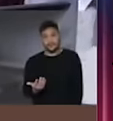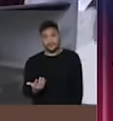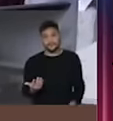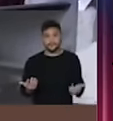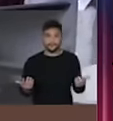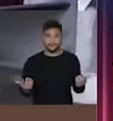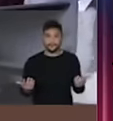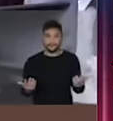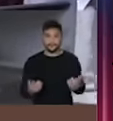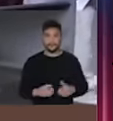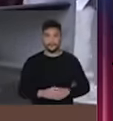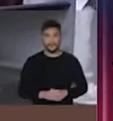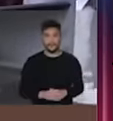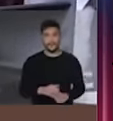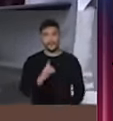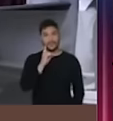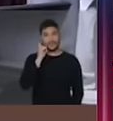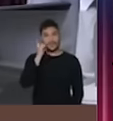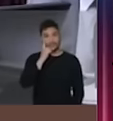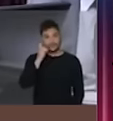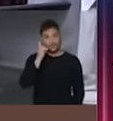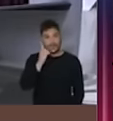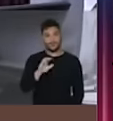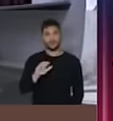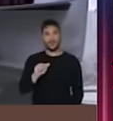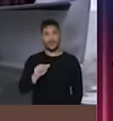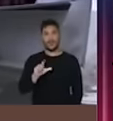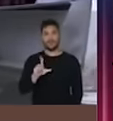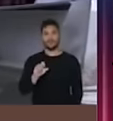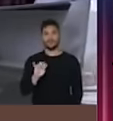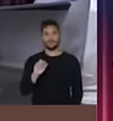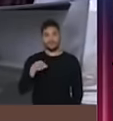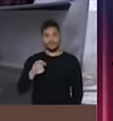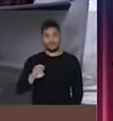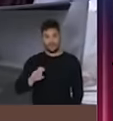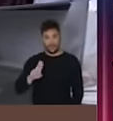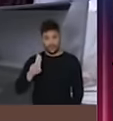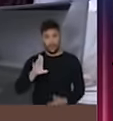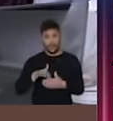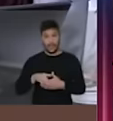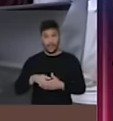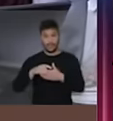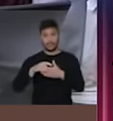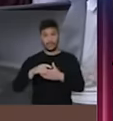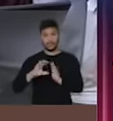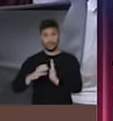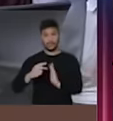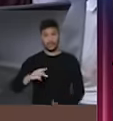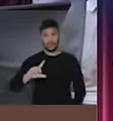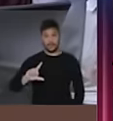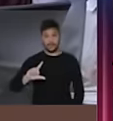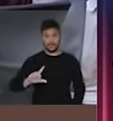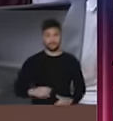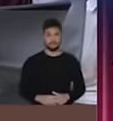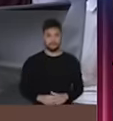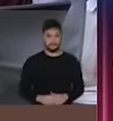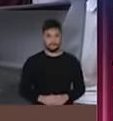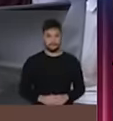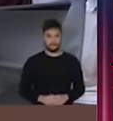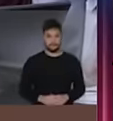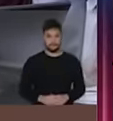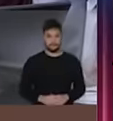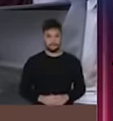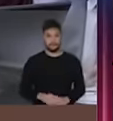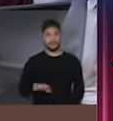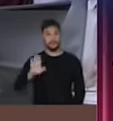142 contrários e duas abstenções Aí eu pergunto cadê a oposição o maior congresso de oposição da história